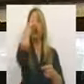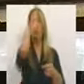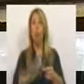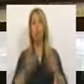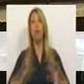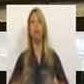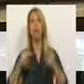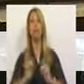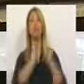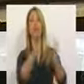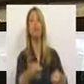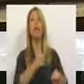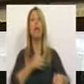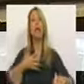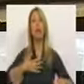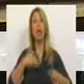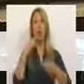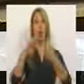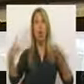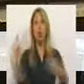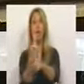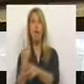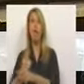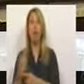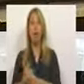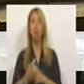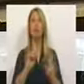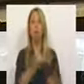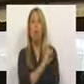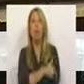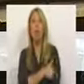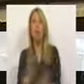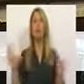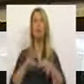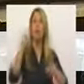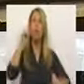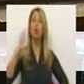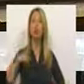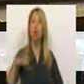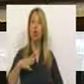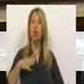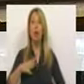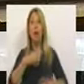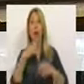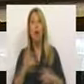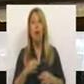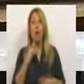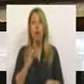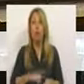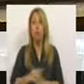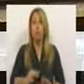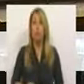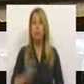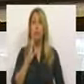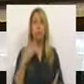comunidades intermunicipais competências em matéria de turismo e levantaram, num devido momento, a contestação